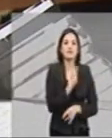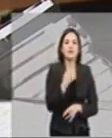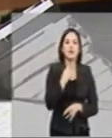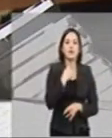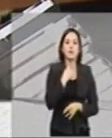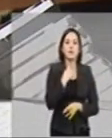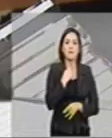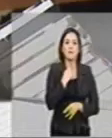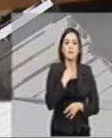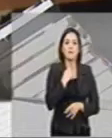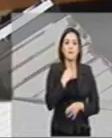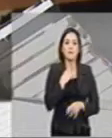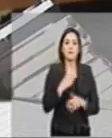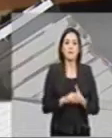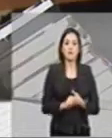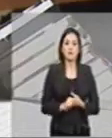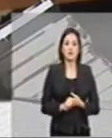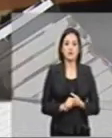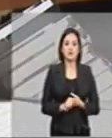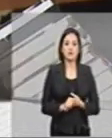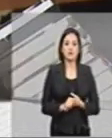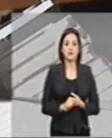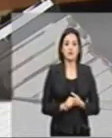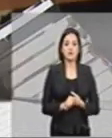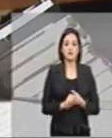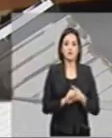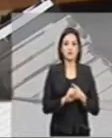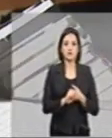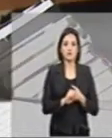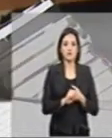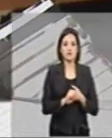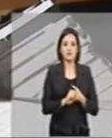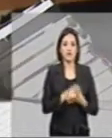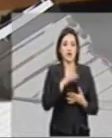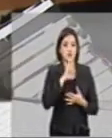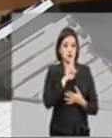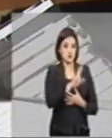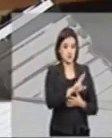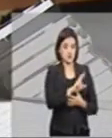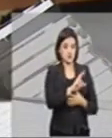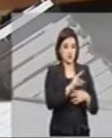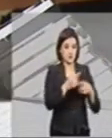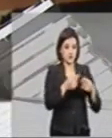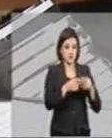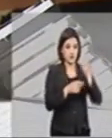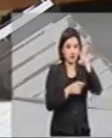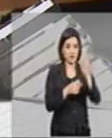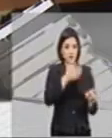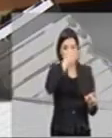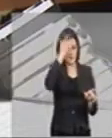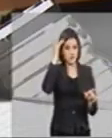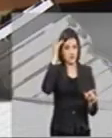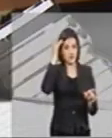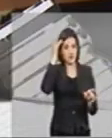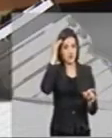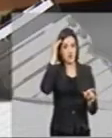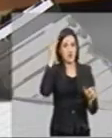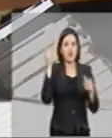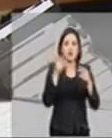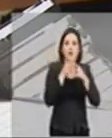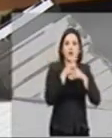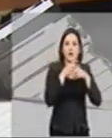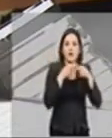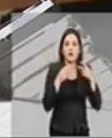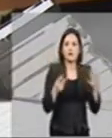venia, devolver para o reclamante, como diz o ministro Gilmar Mendes, uma bola quadrada. Ou seja,